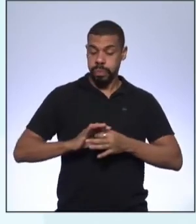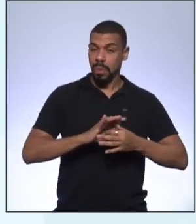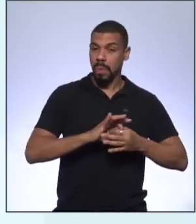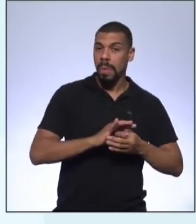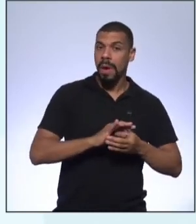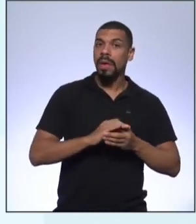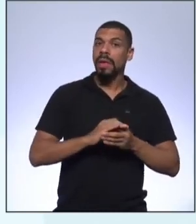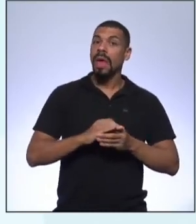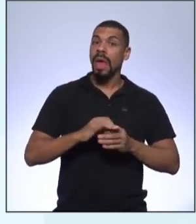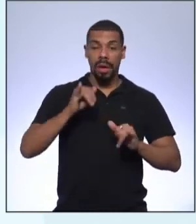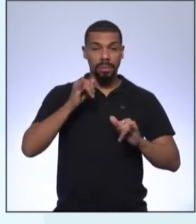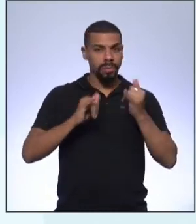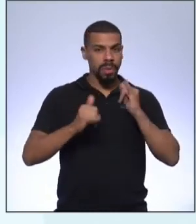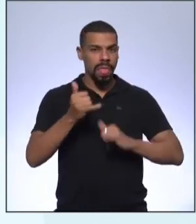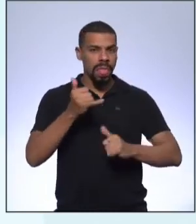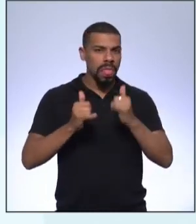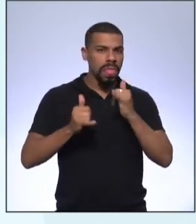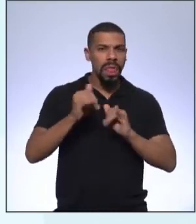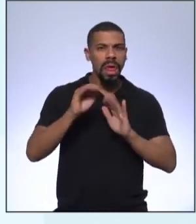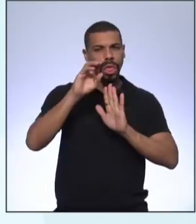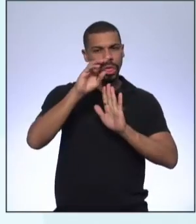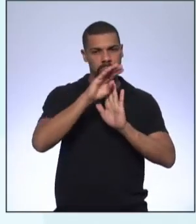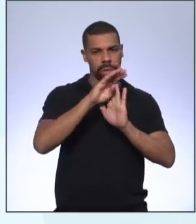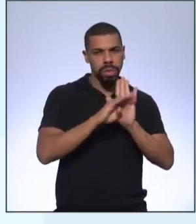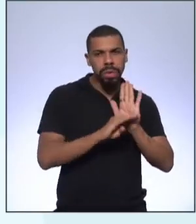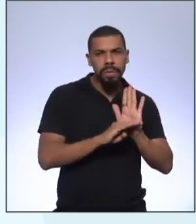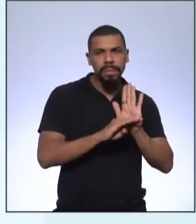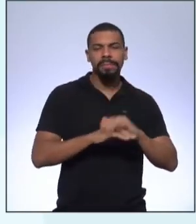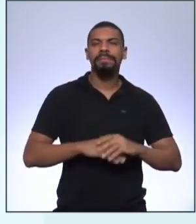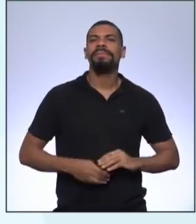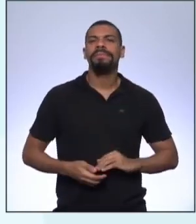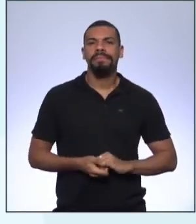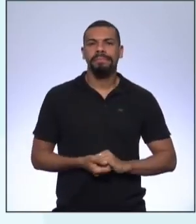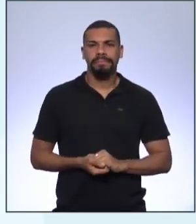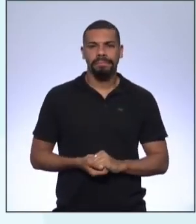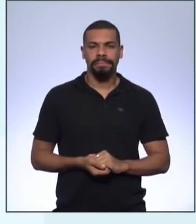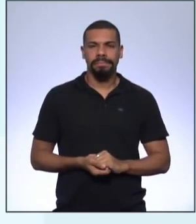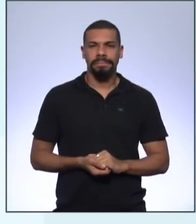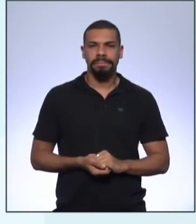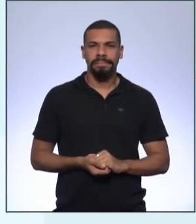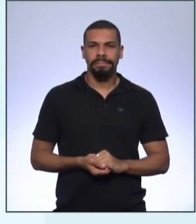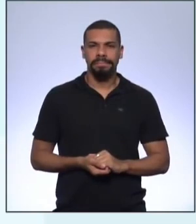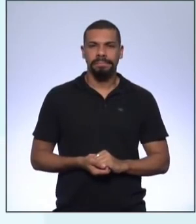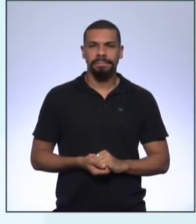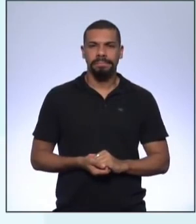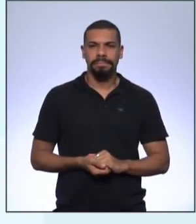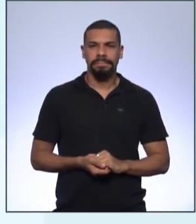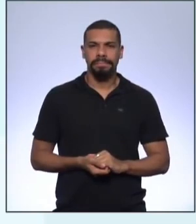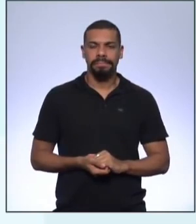energy é coisa de energia, pode falar economize dinheiro.